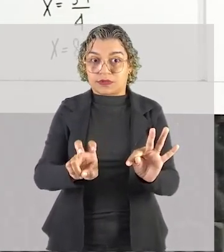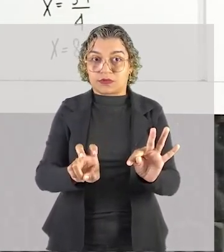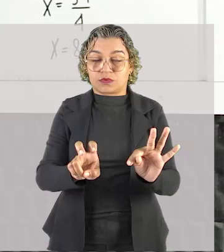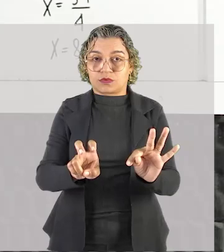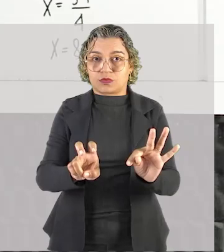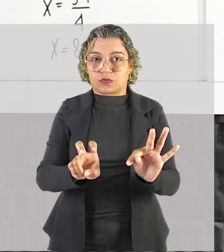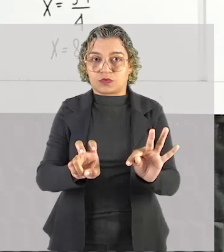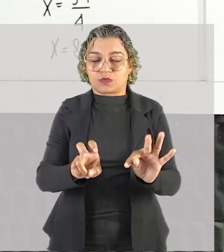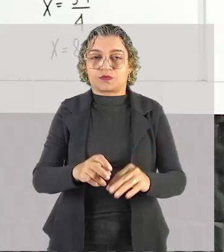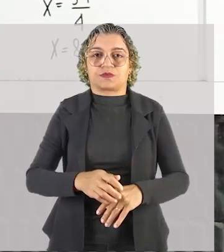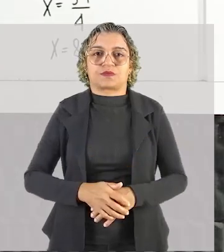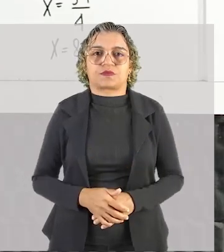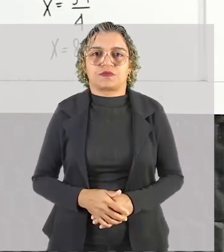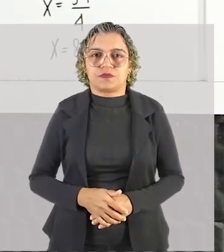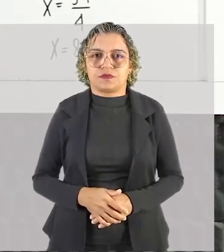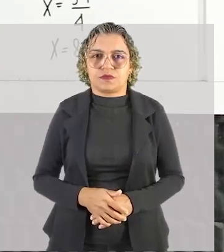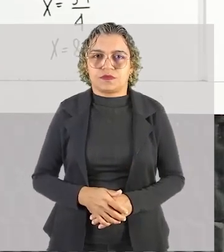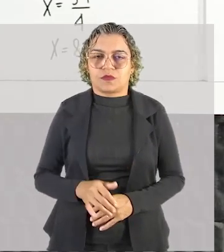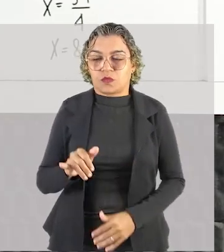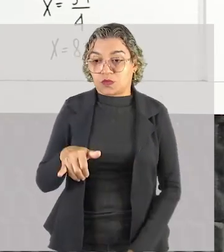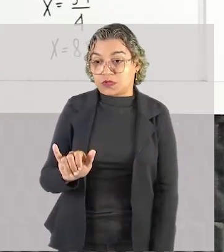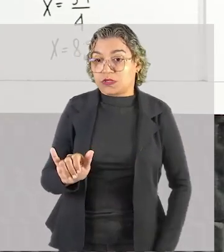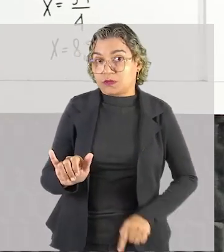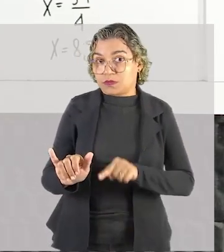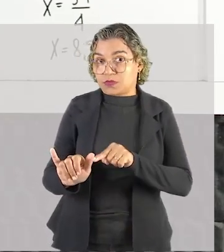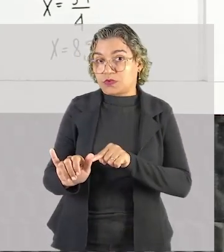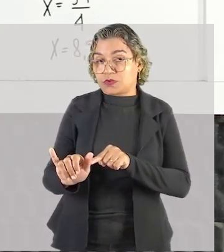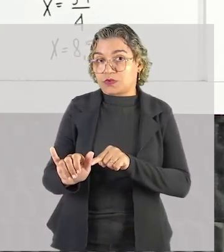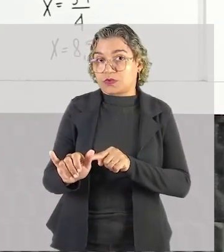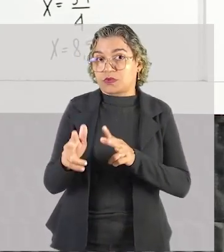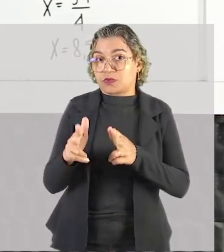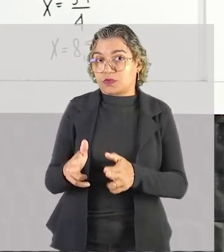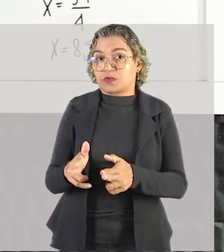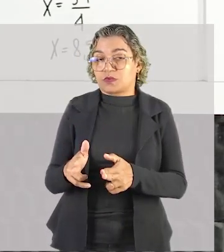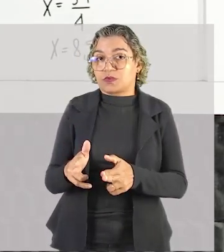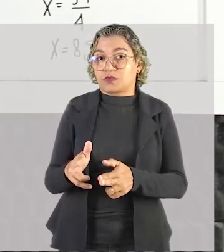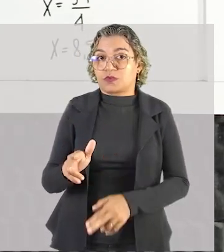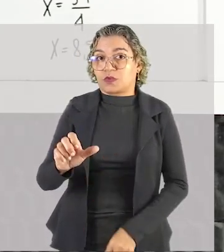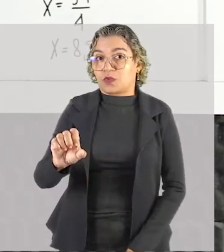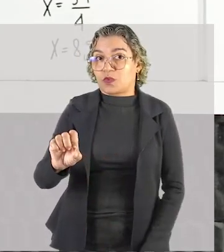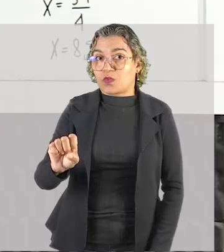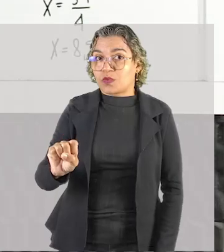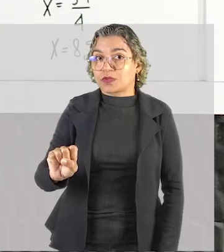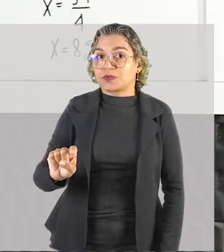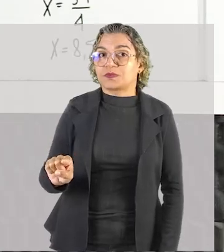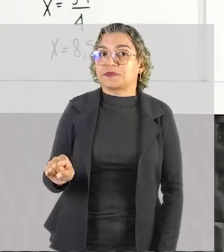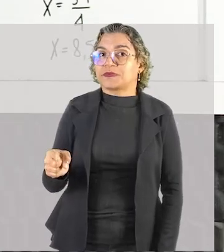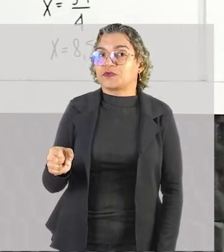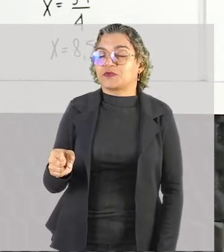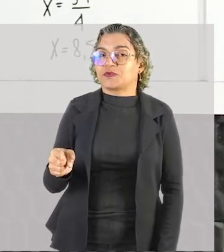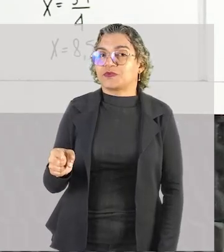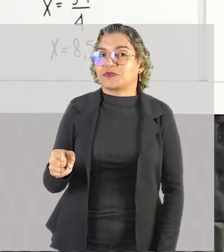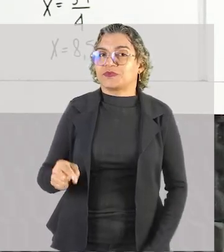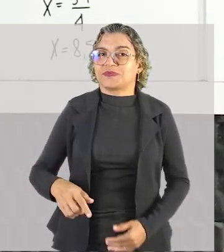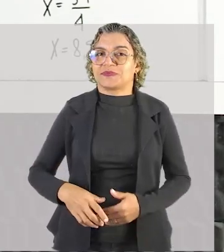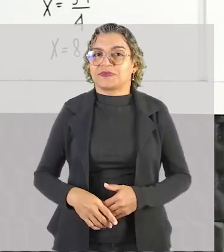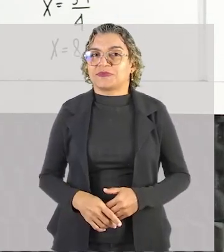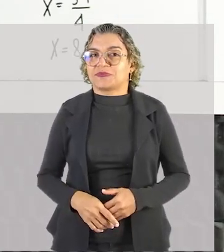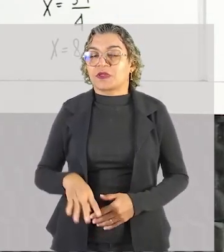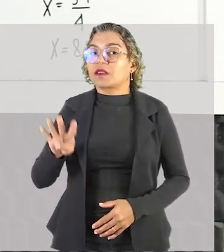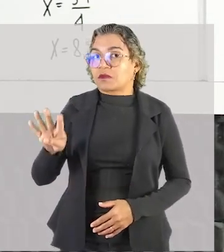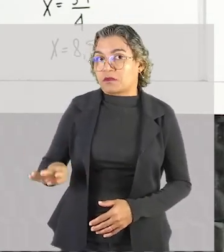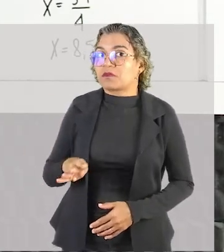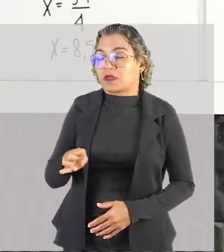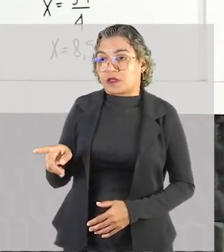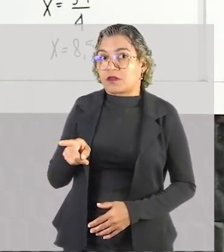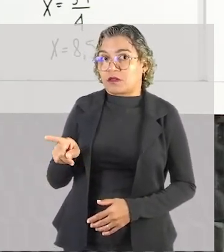5, o Y vai ser igual a 8.000. A tabela